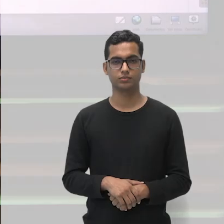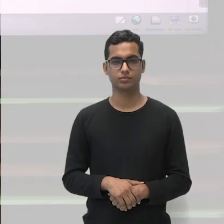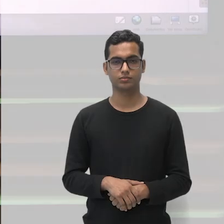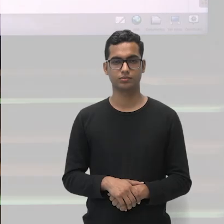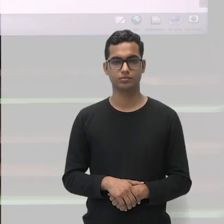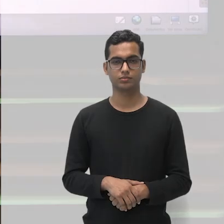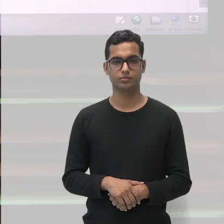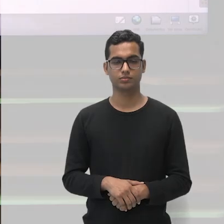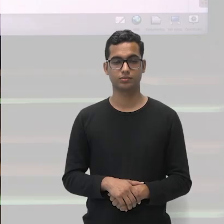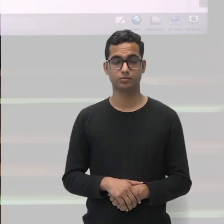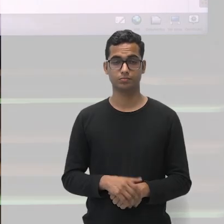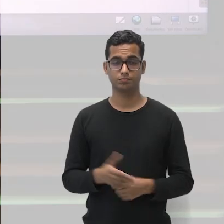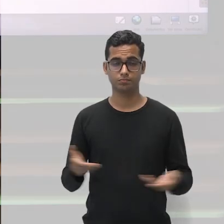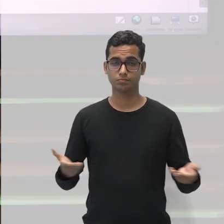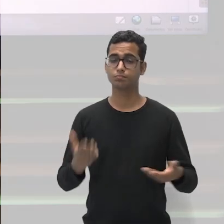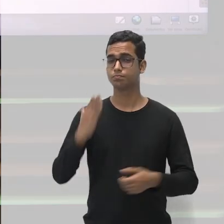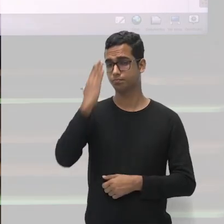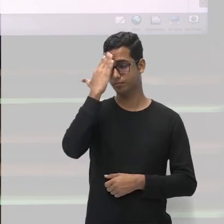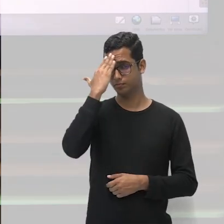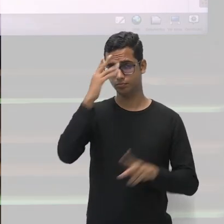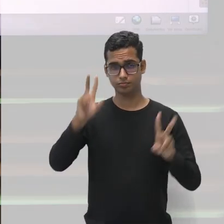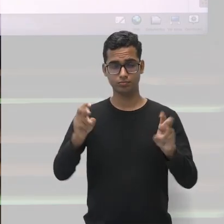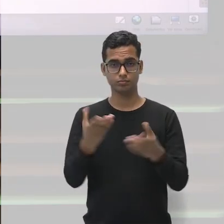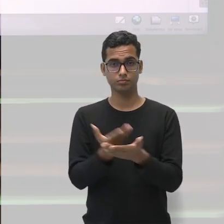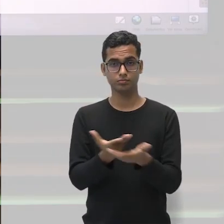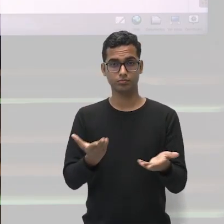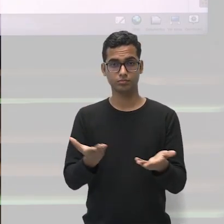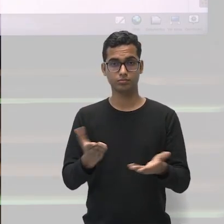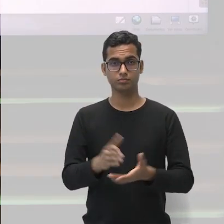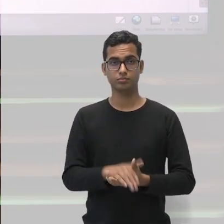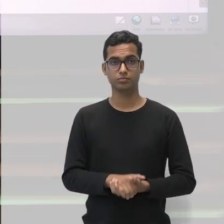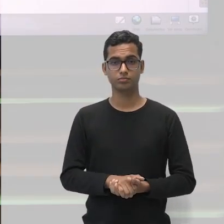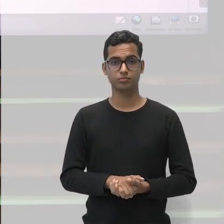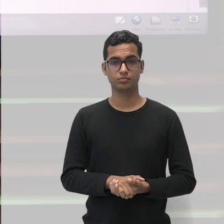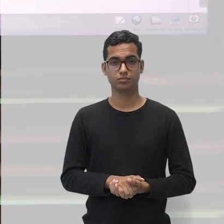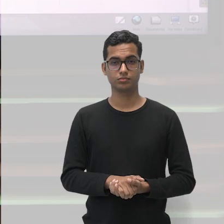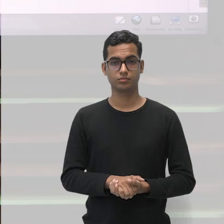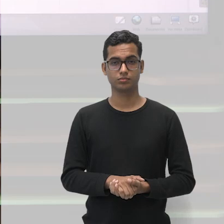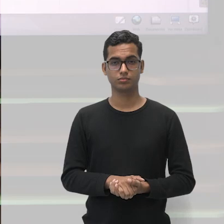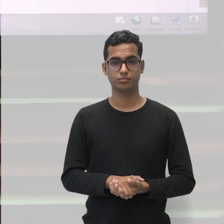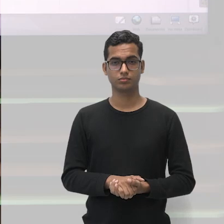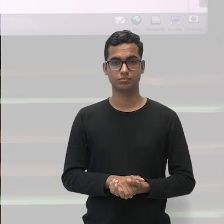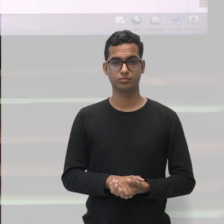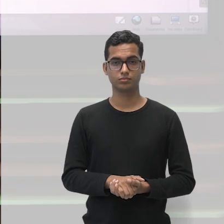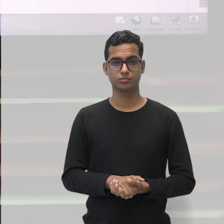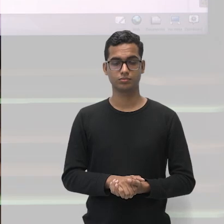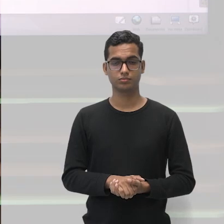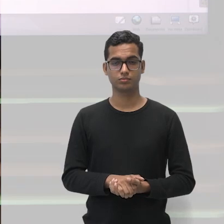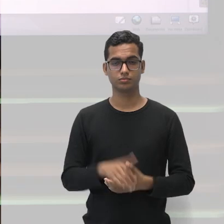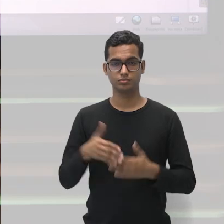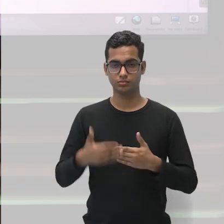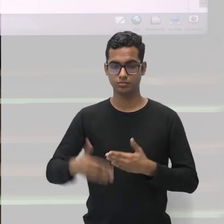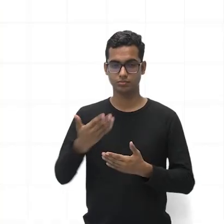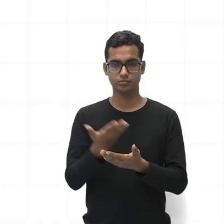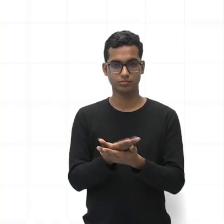Muito bem, agora que temos conhecimento da aula de hoje, do nosso conteúdo, vamos dar início à nossa aula.